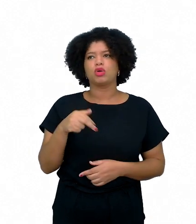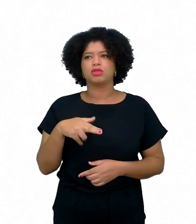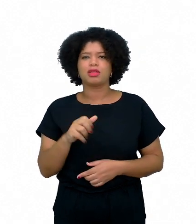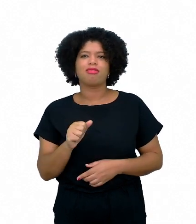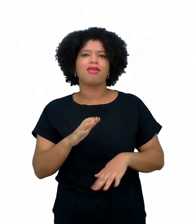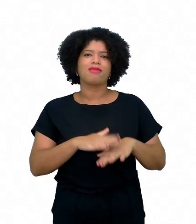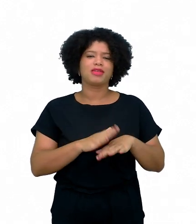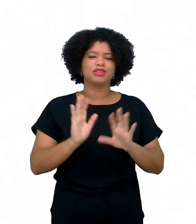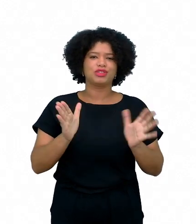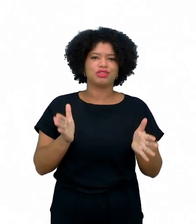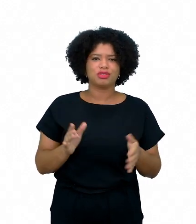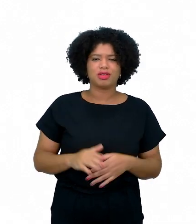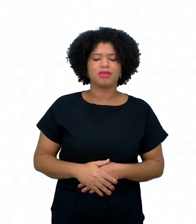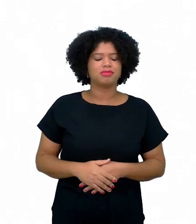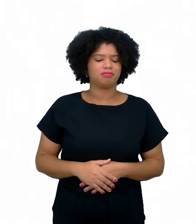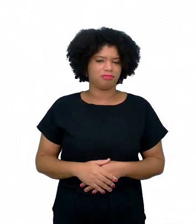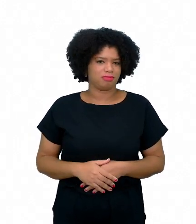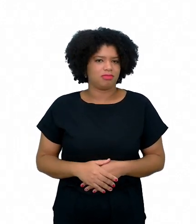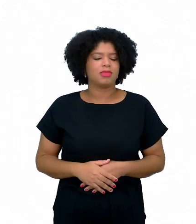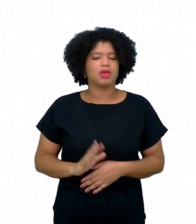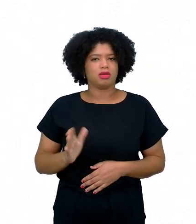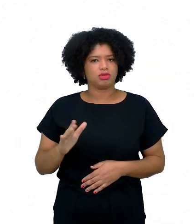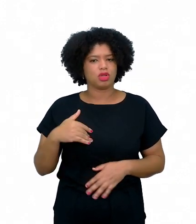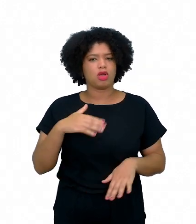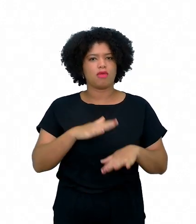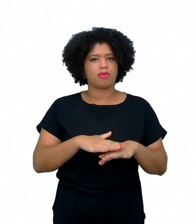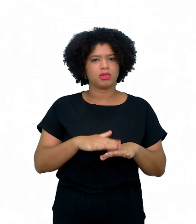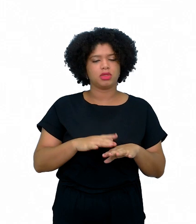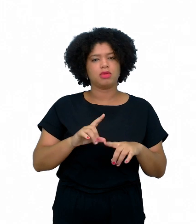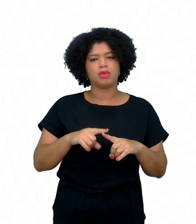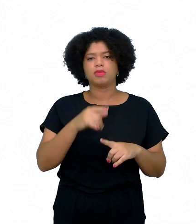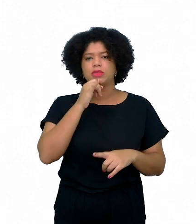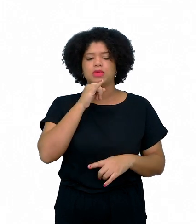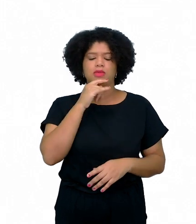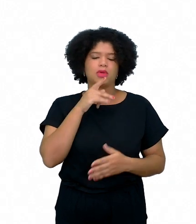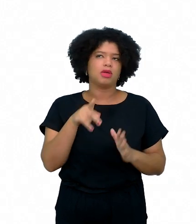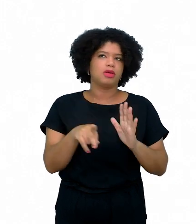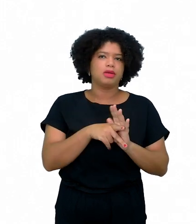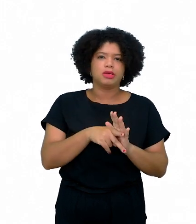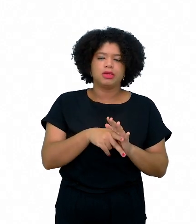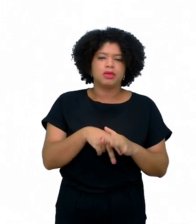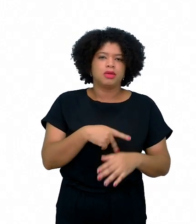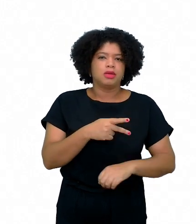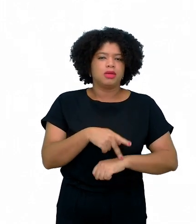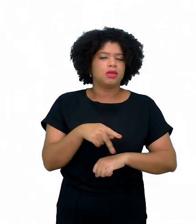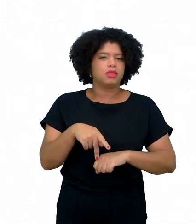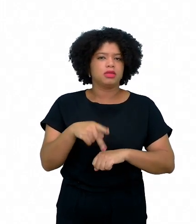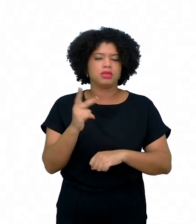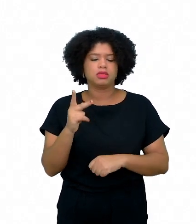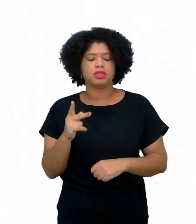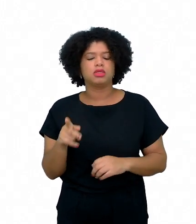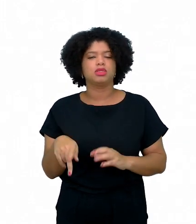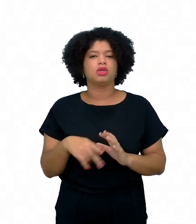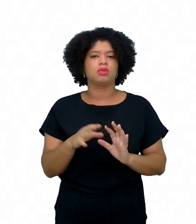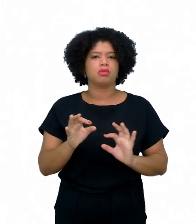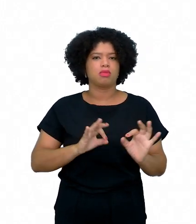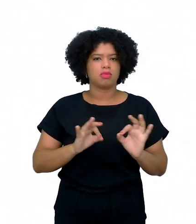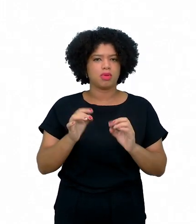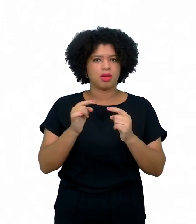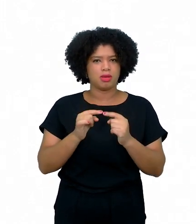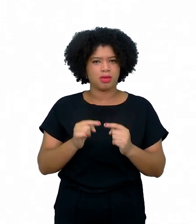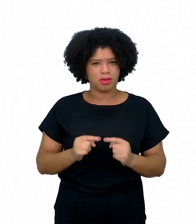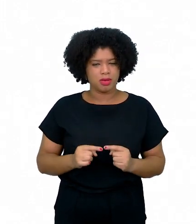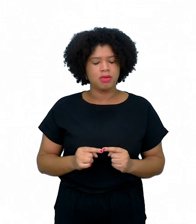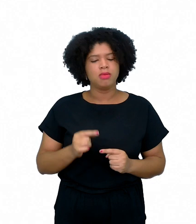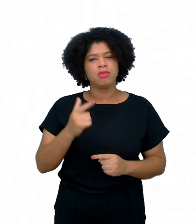assim, né? E não foi com esse autor, trabalhei com a pedagogia de projetos de acordo com um